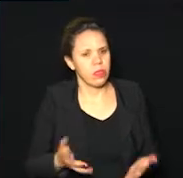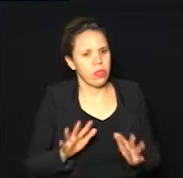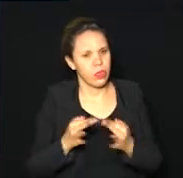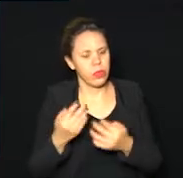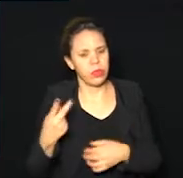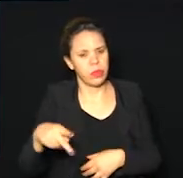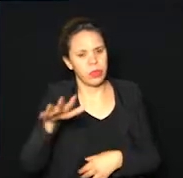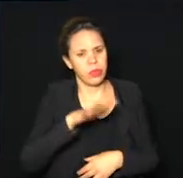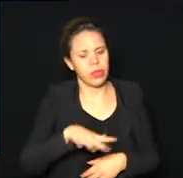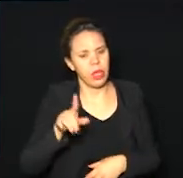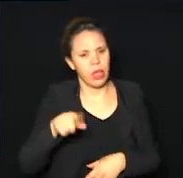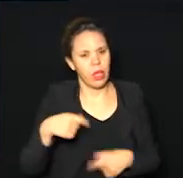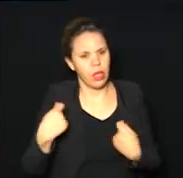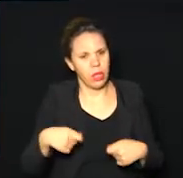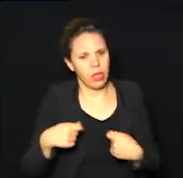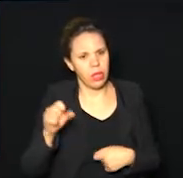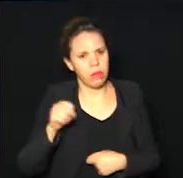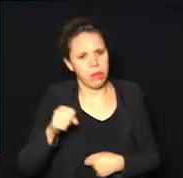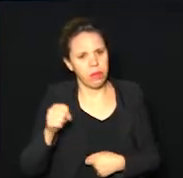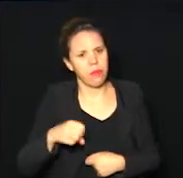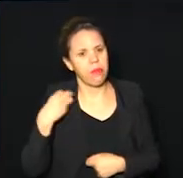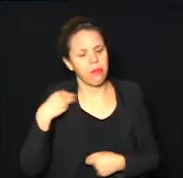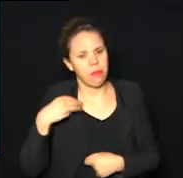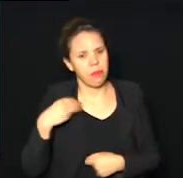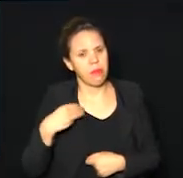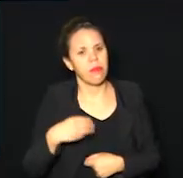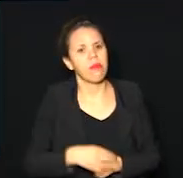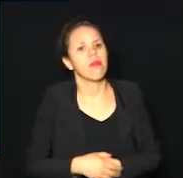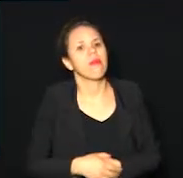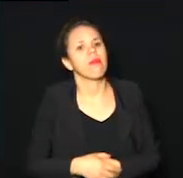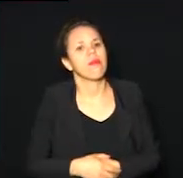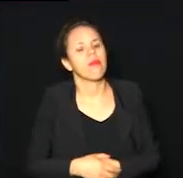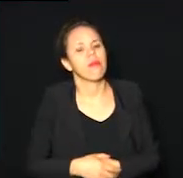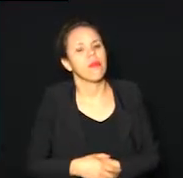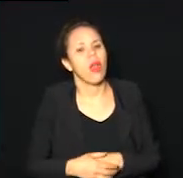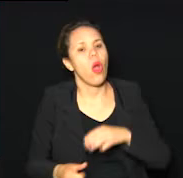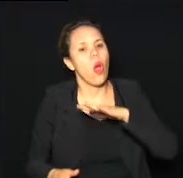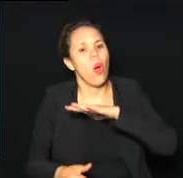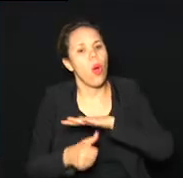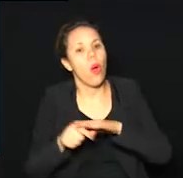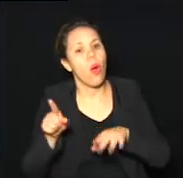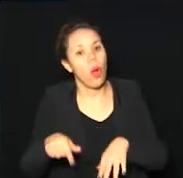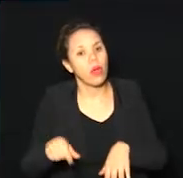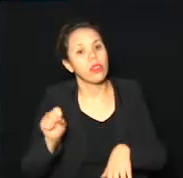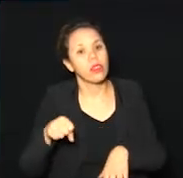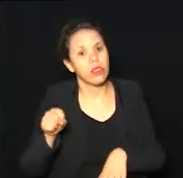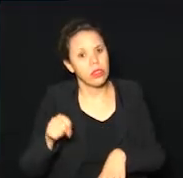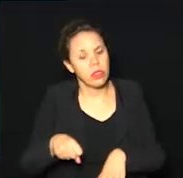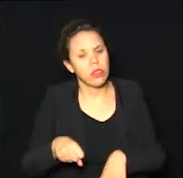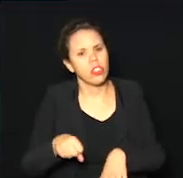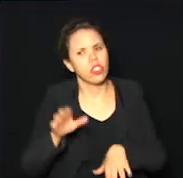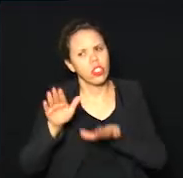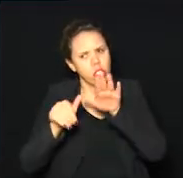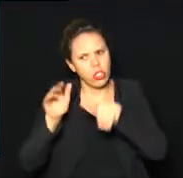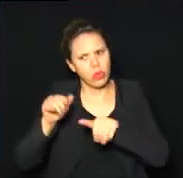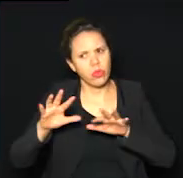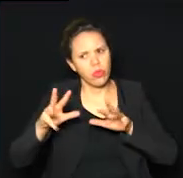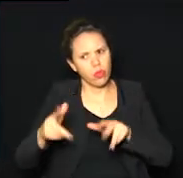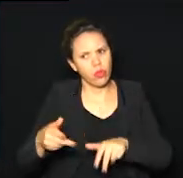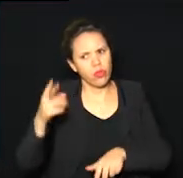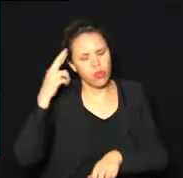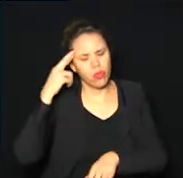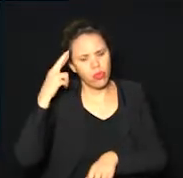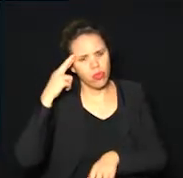famílias. Então, é necessário, sim, Mariana, que convoque o reitor da universidade, é necessário, sim, que convoque o superintendente do